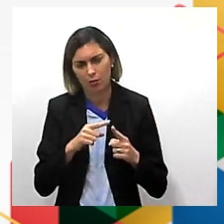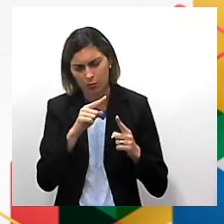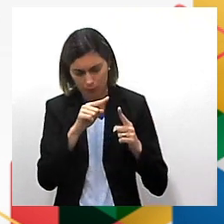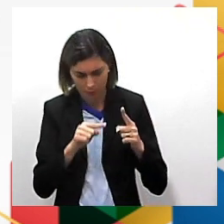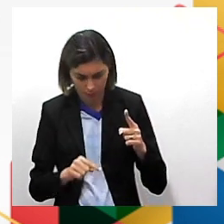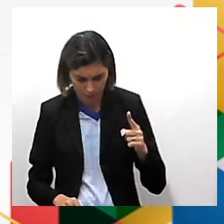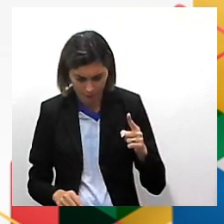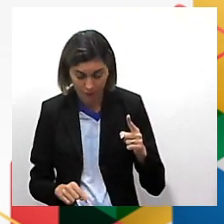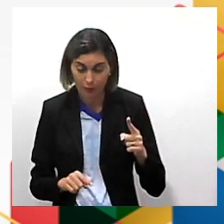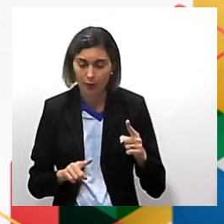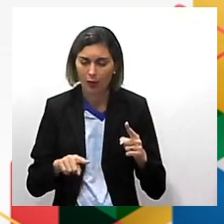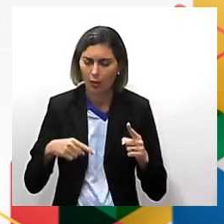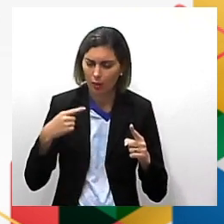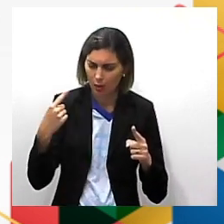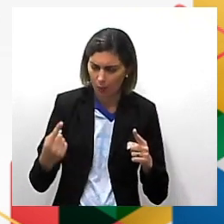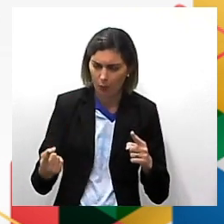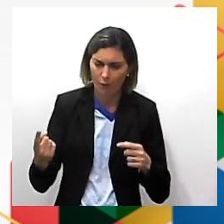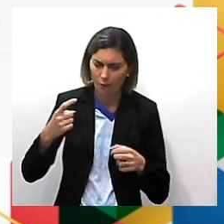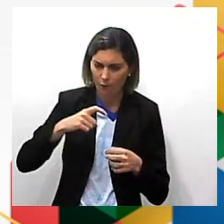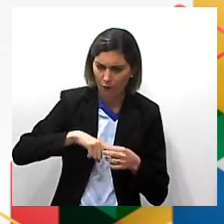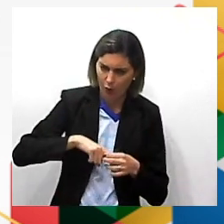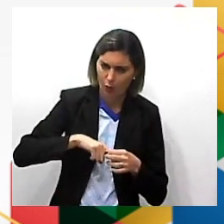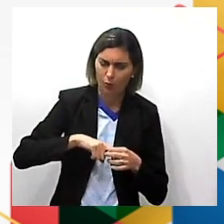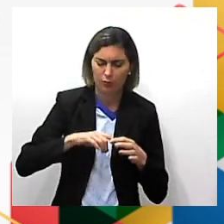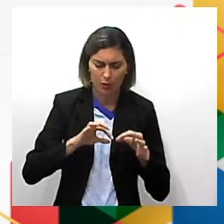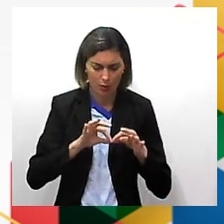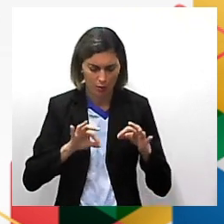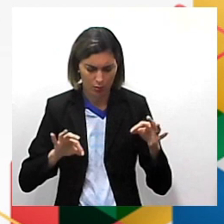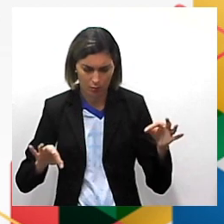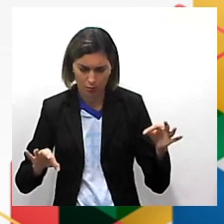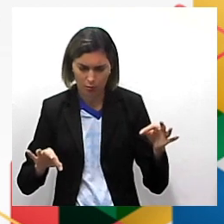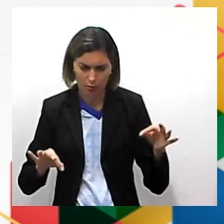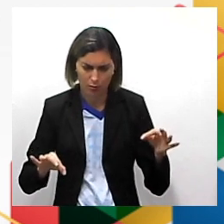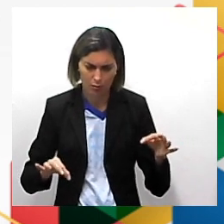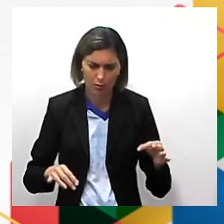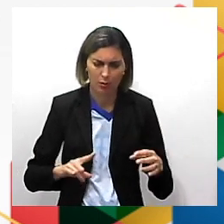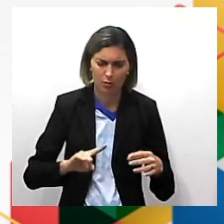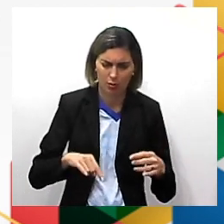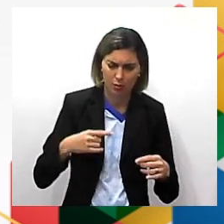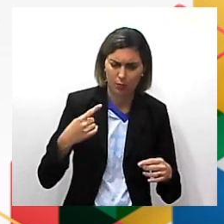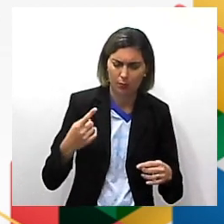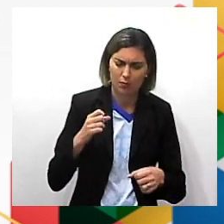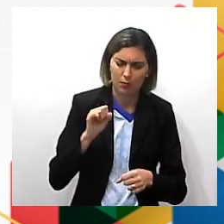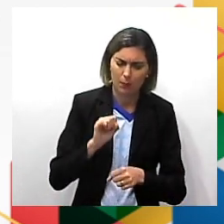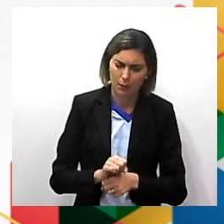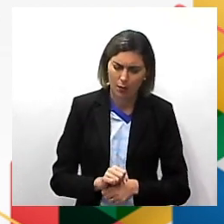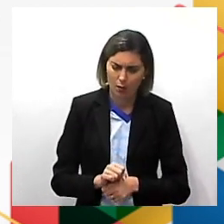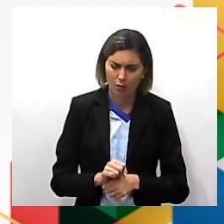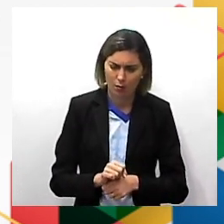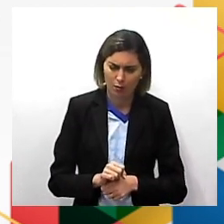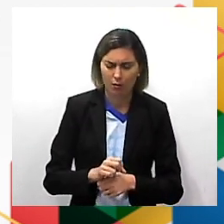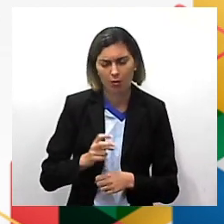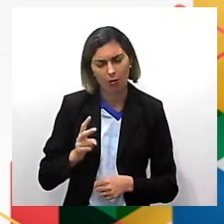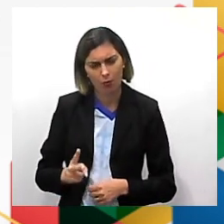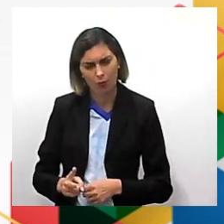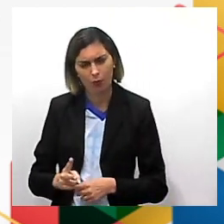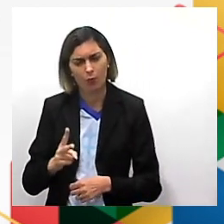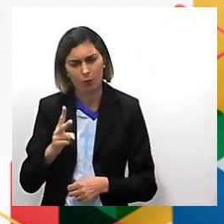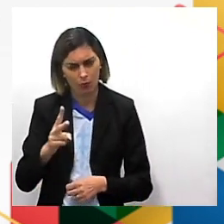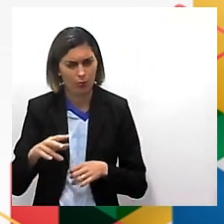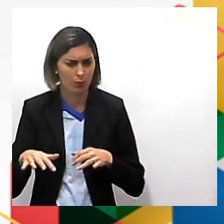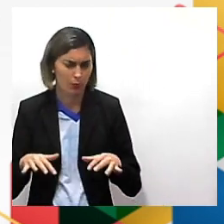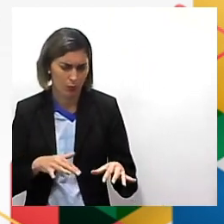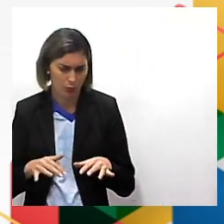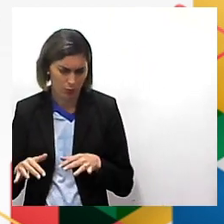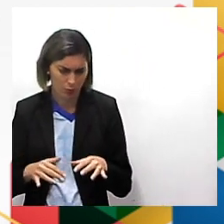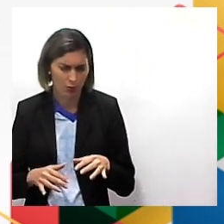certa distância, ele está voltando para a distância anterior, depois ele para e ele continua o